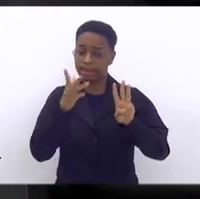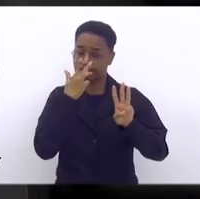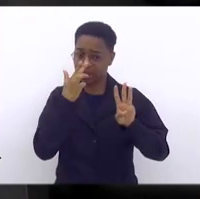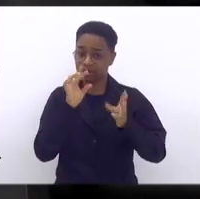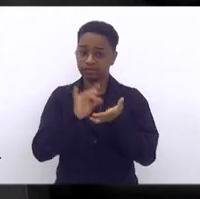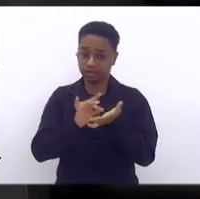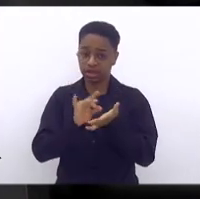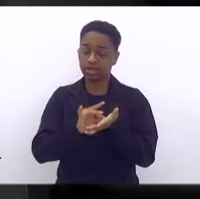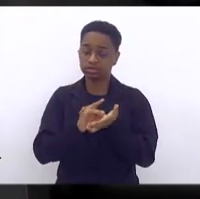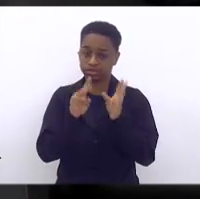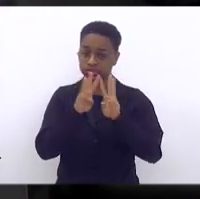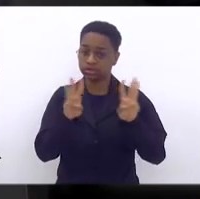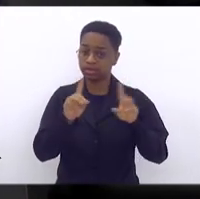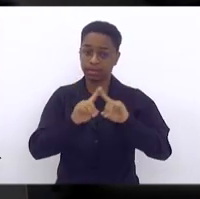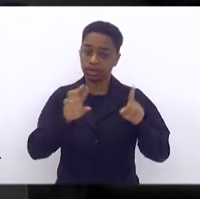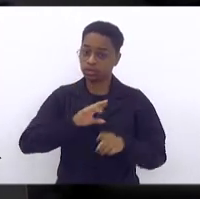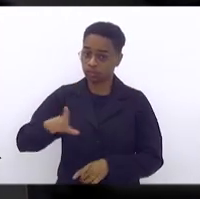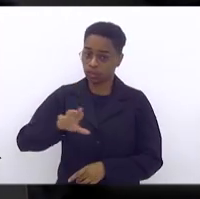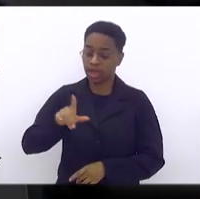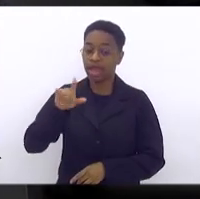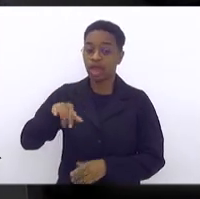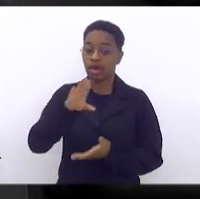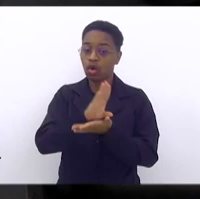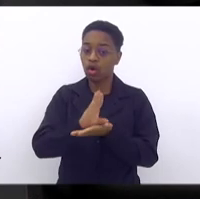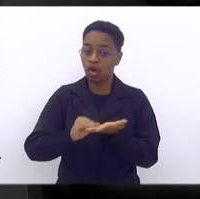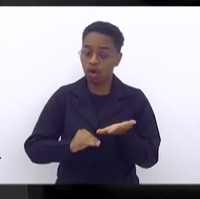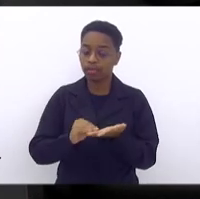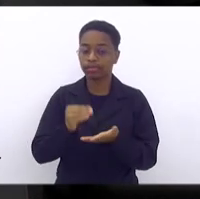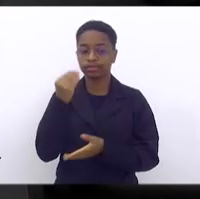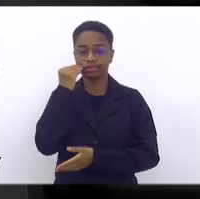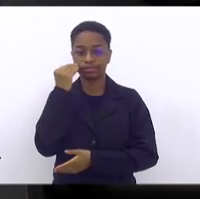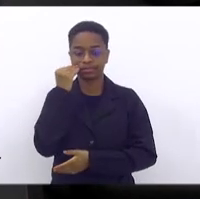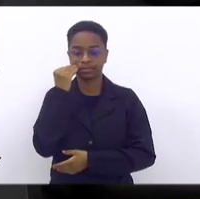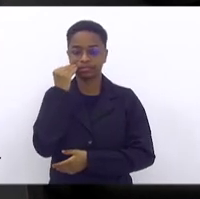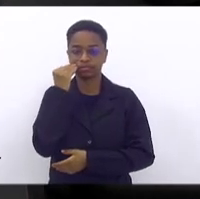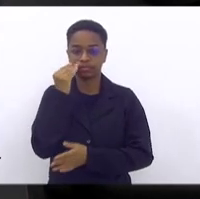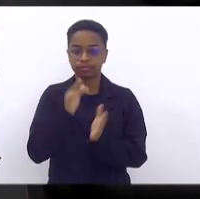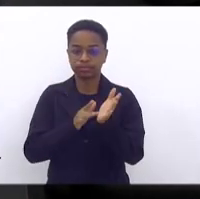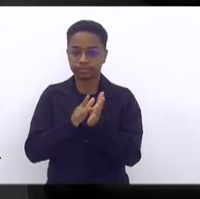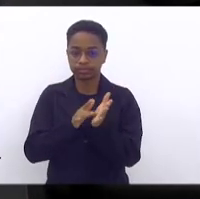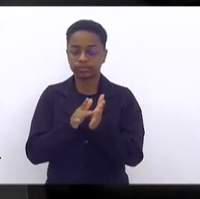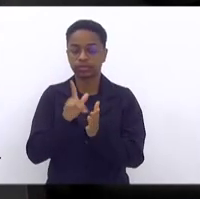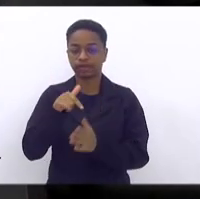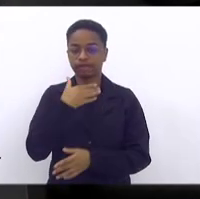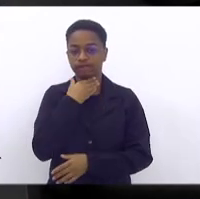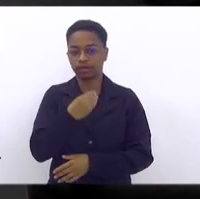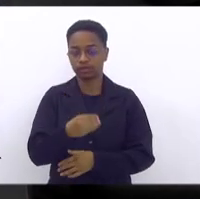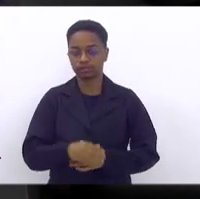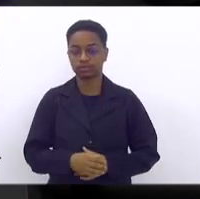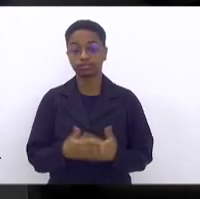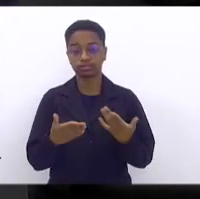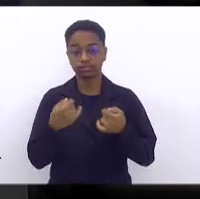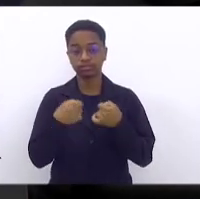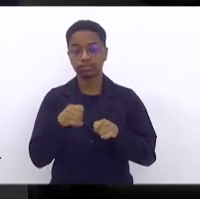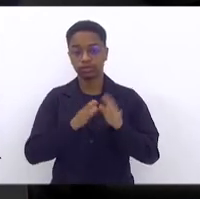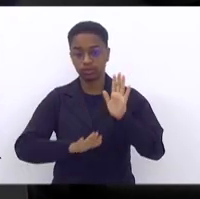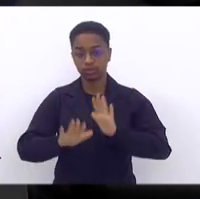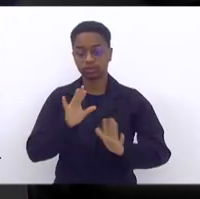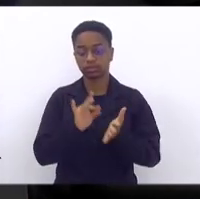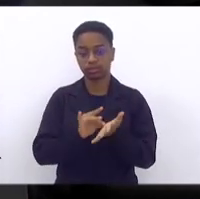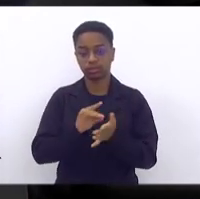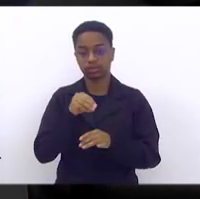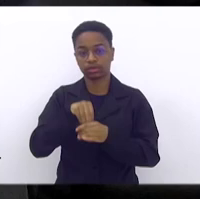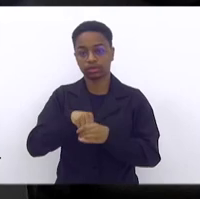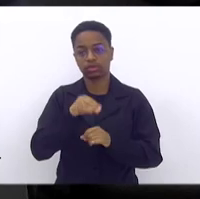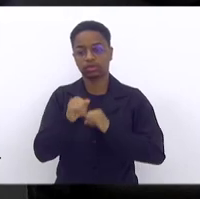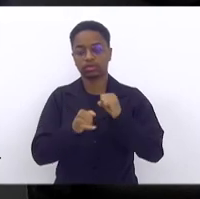site original. E não era. Era uma versão cópia, né, que foi criada para fins de fraude. Então, todo cuidado é pouco, né, na internet.